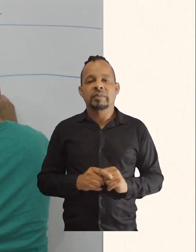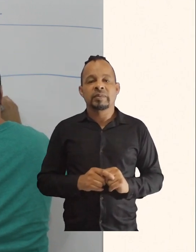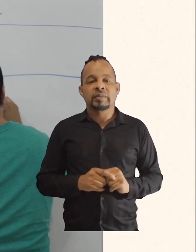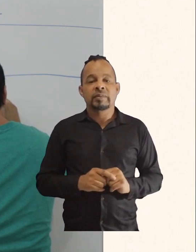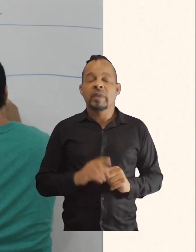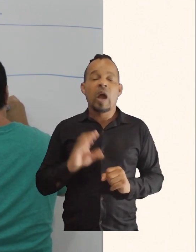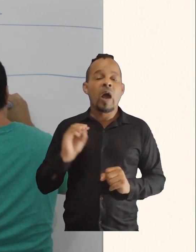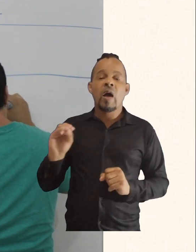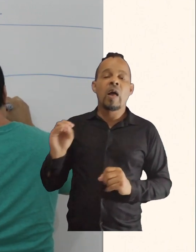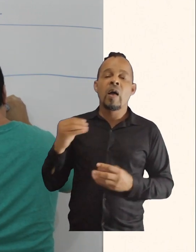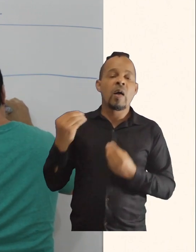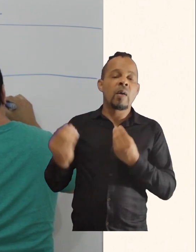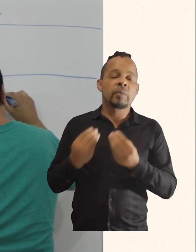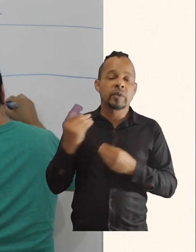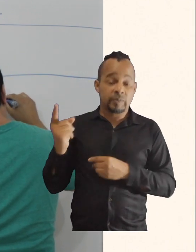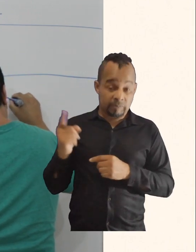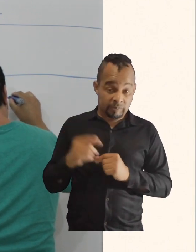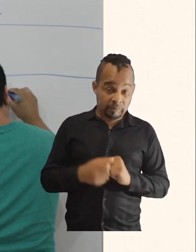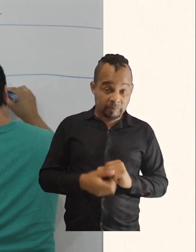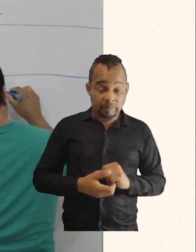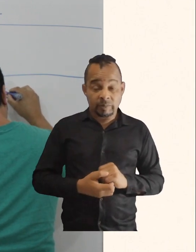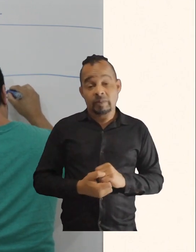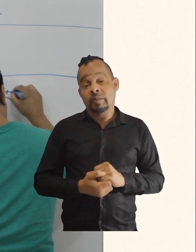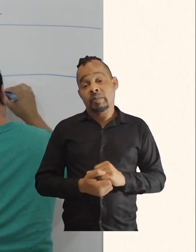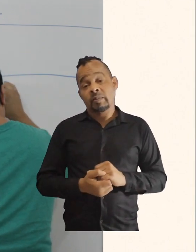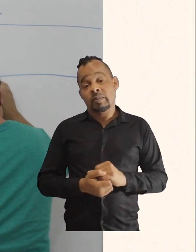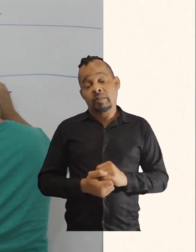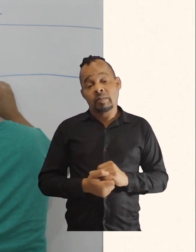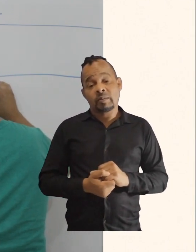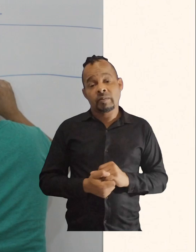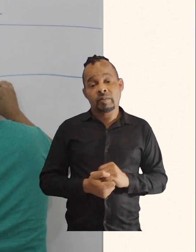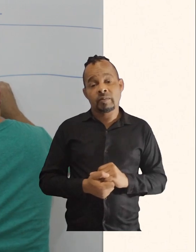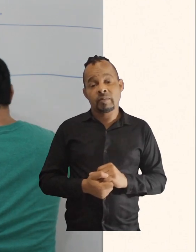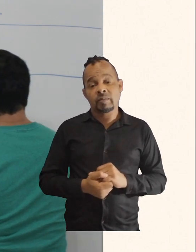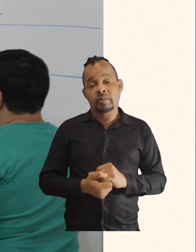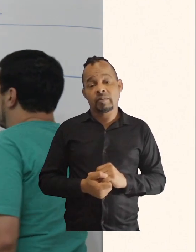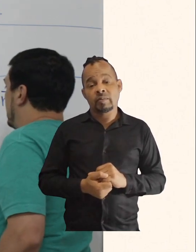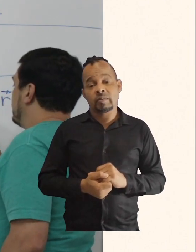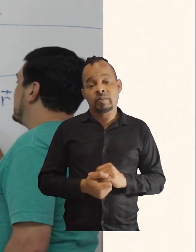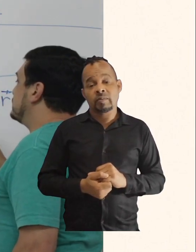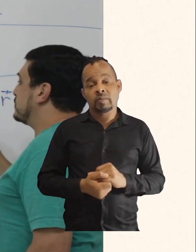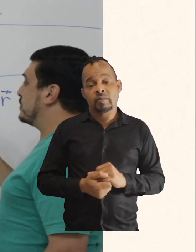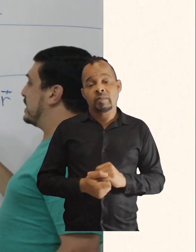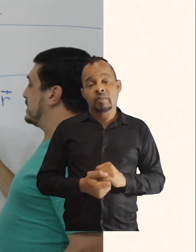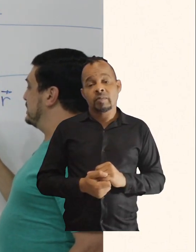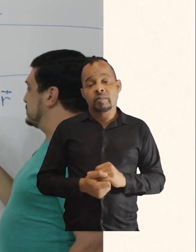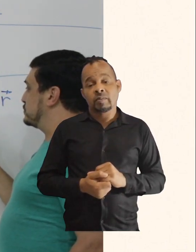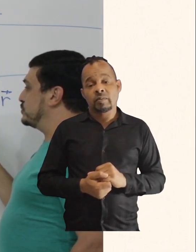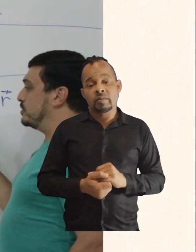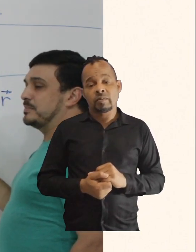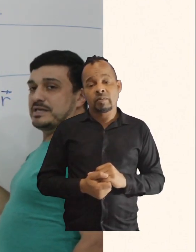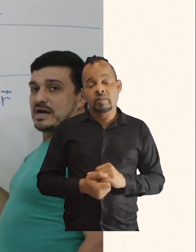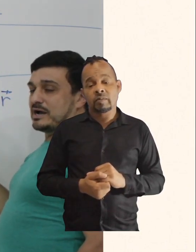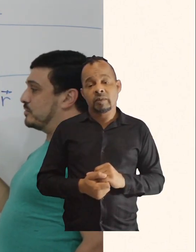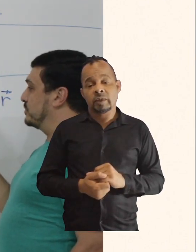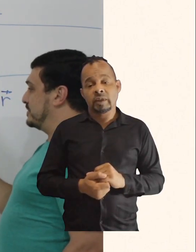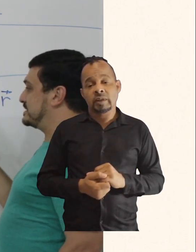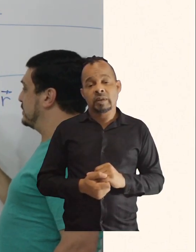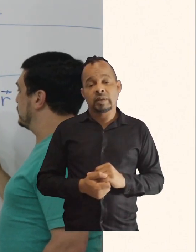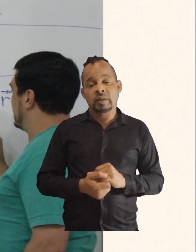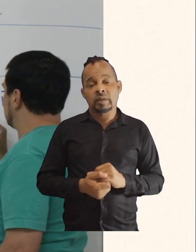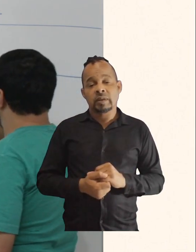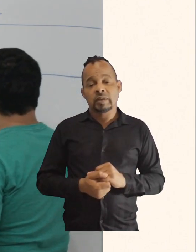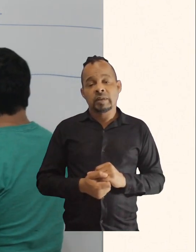f escalar dr Ao invés de eu colocar aqui sobre a